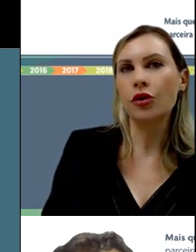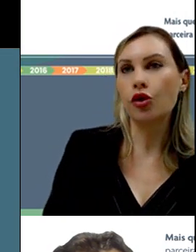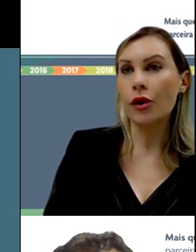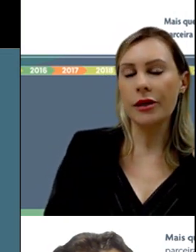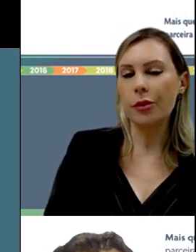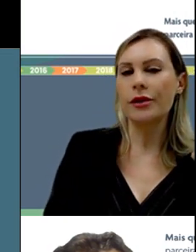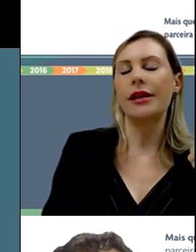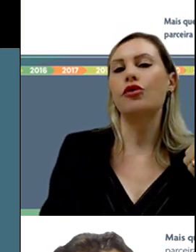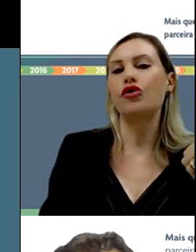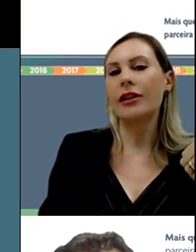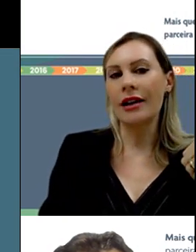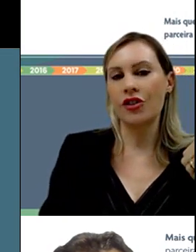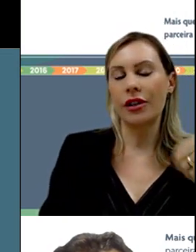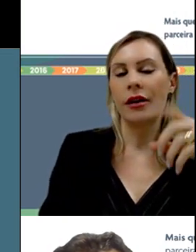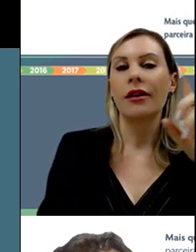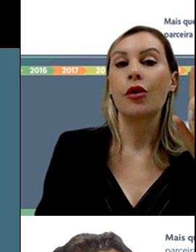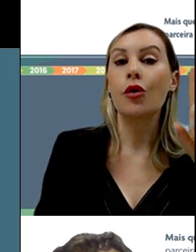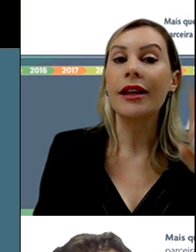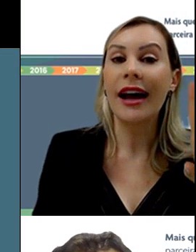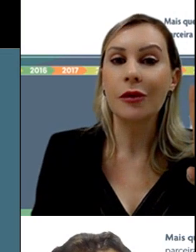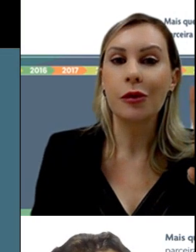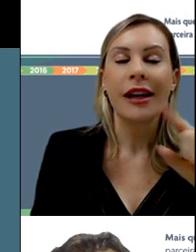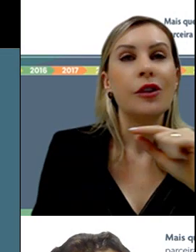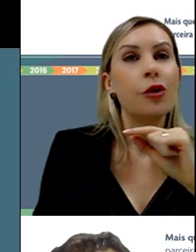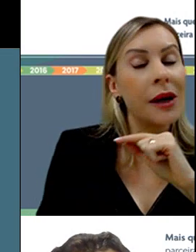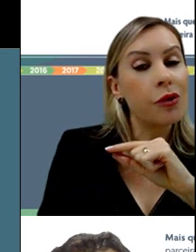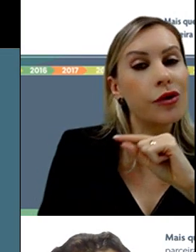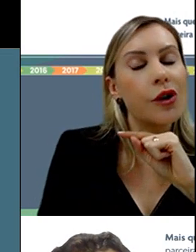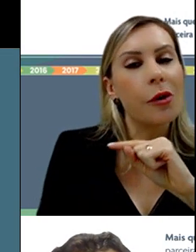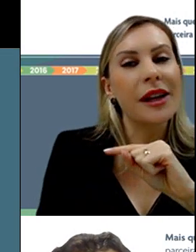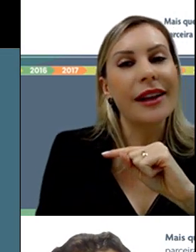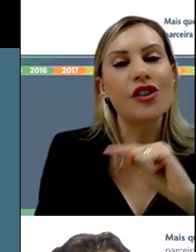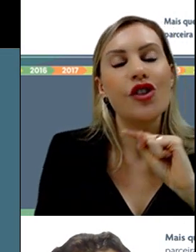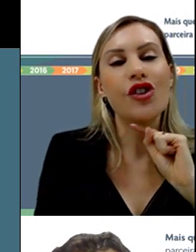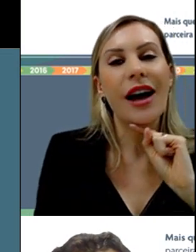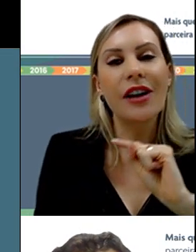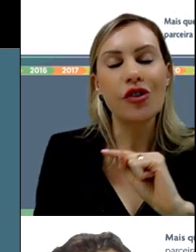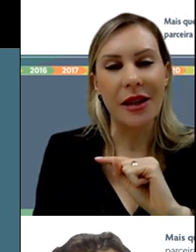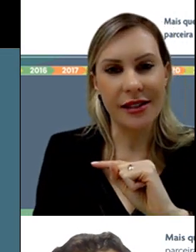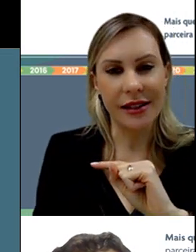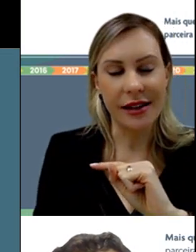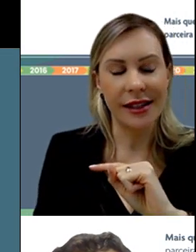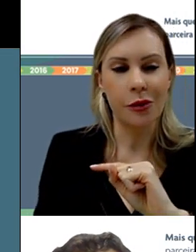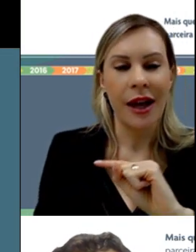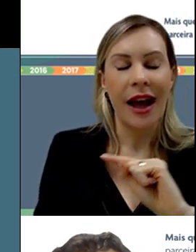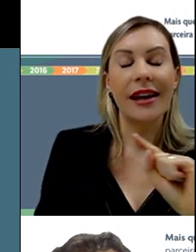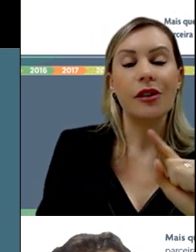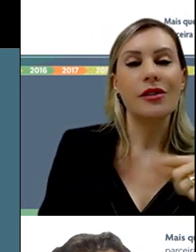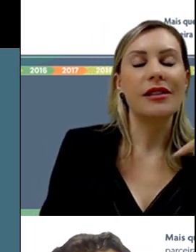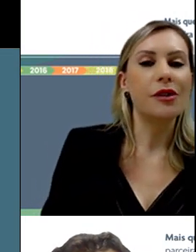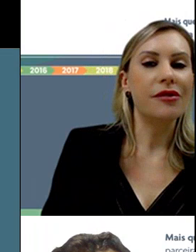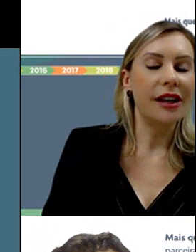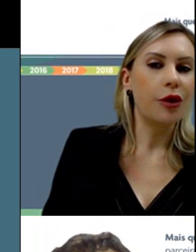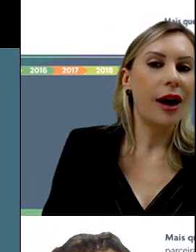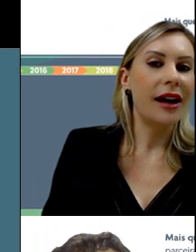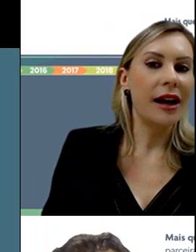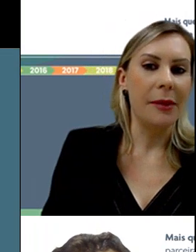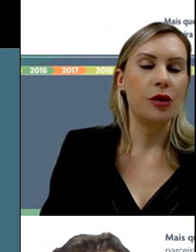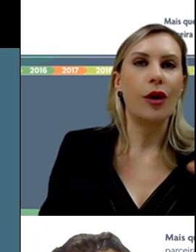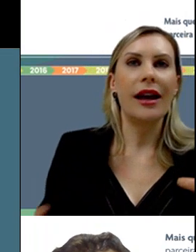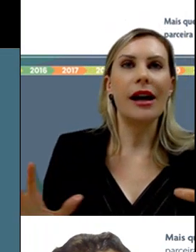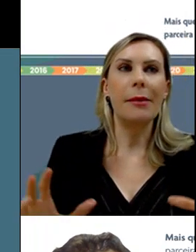está me cobrando 2% de taxa. Cuidado, no banco se cobra taxa de administração. Aqui nós estamos